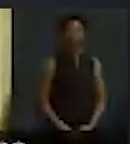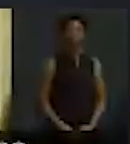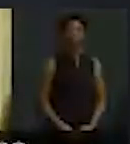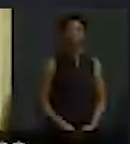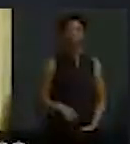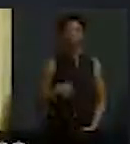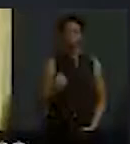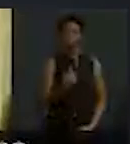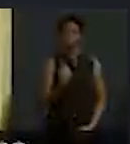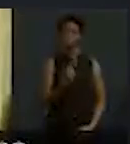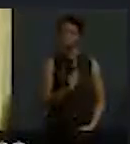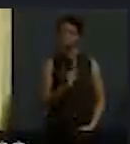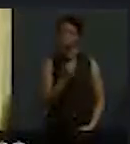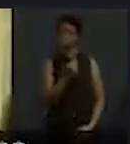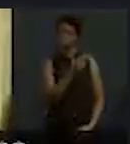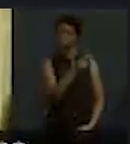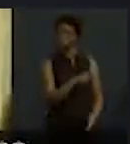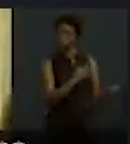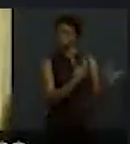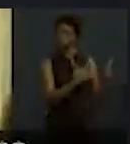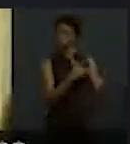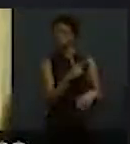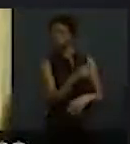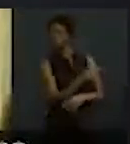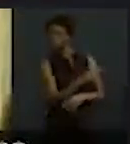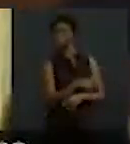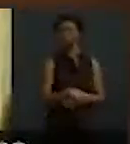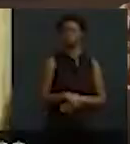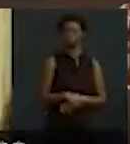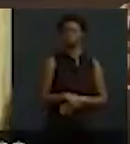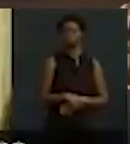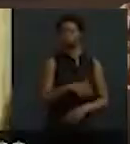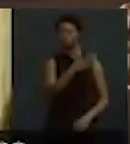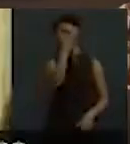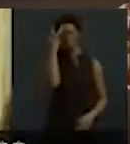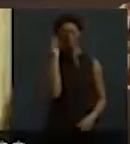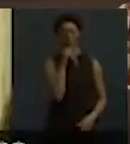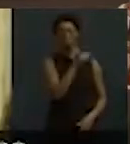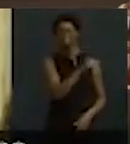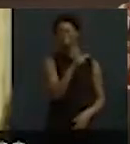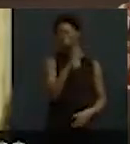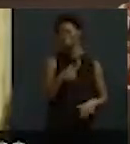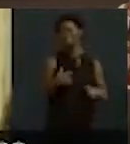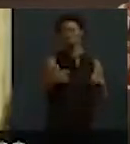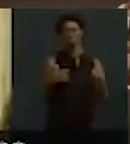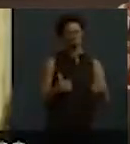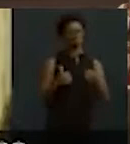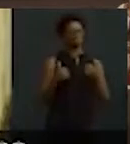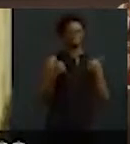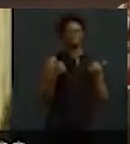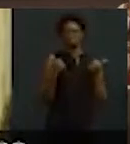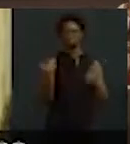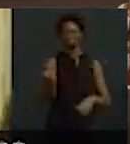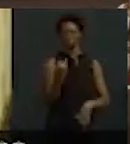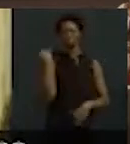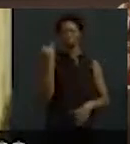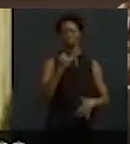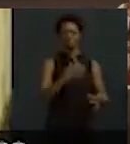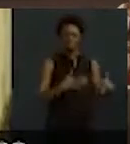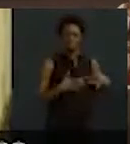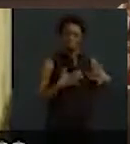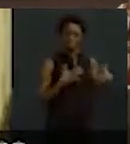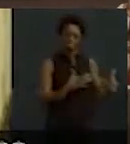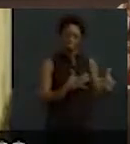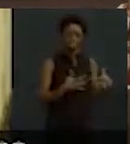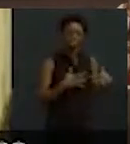Nosso próximo homenageado é a pessoa de notável habilidade e singular dedicação. Espírito crítico